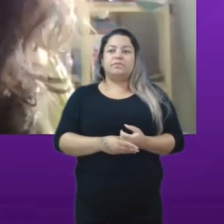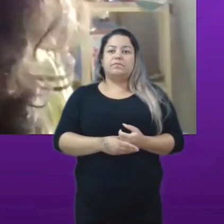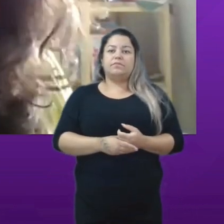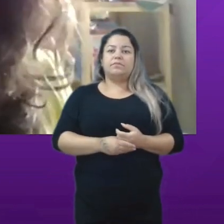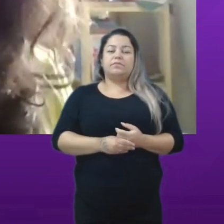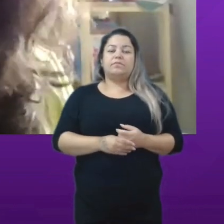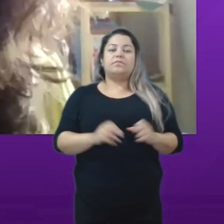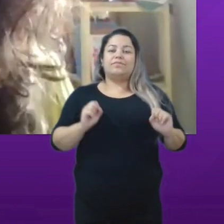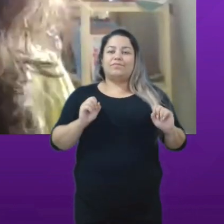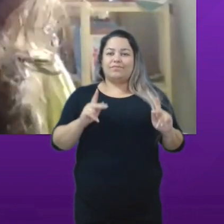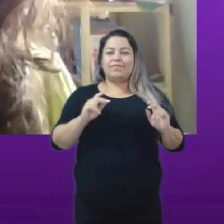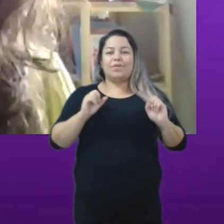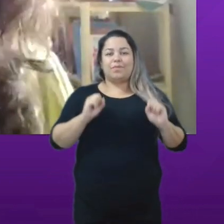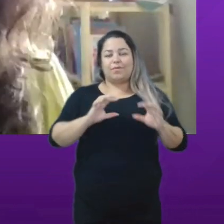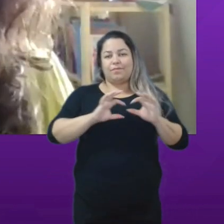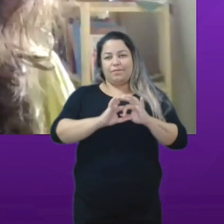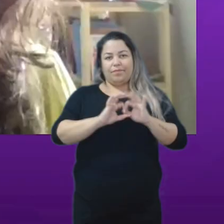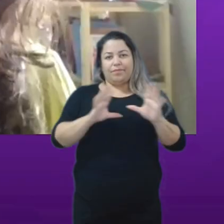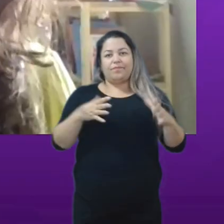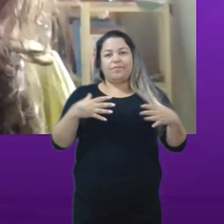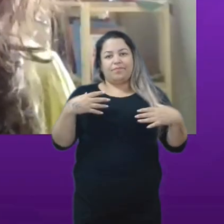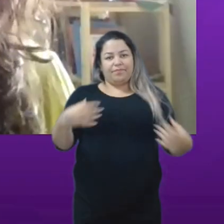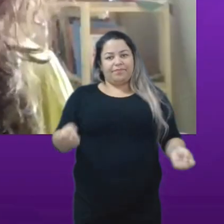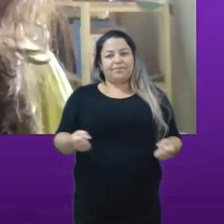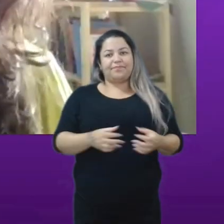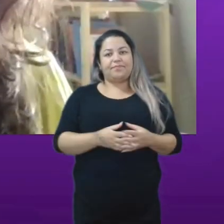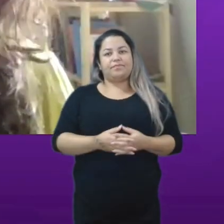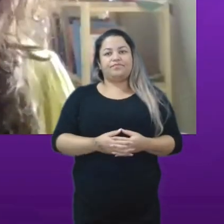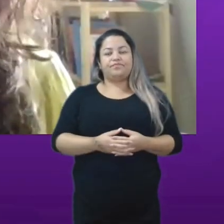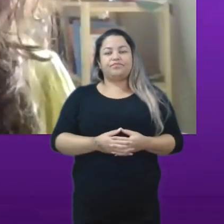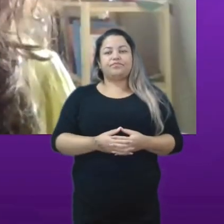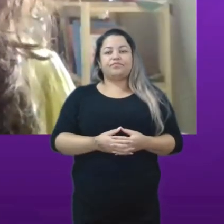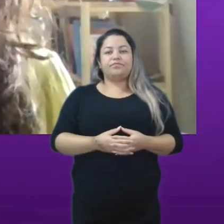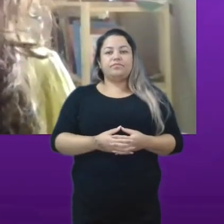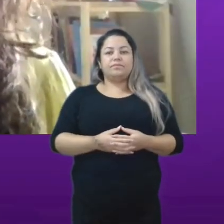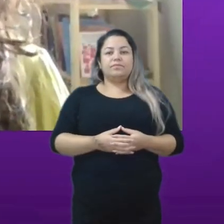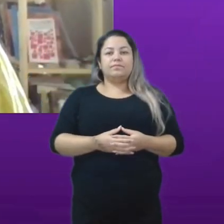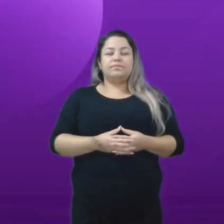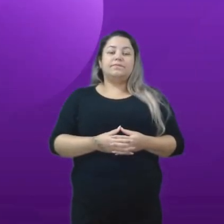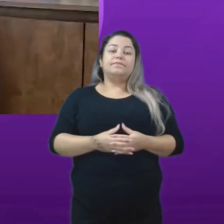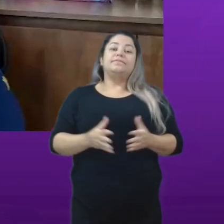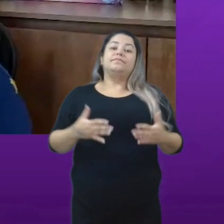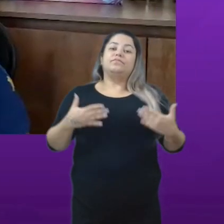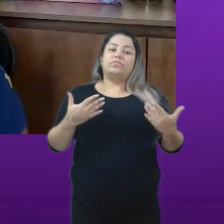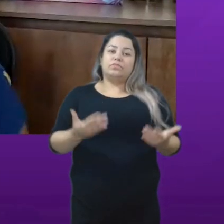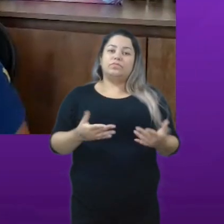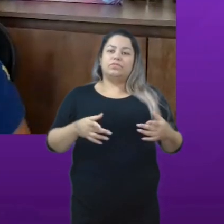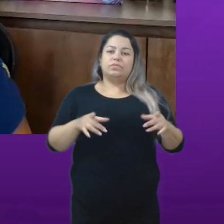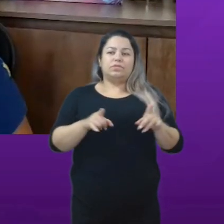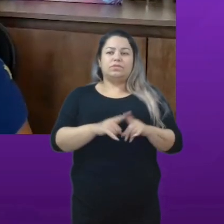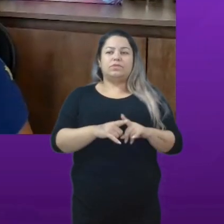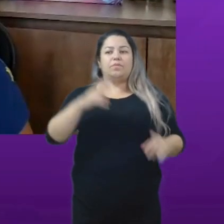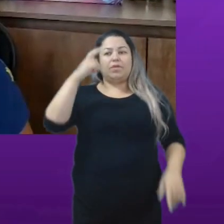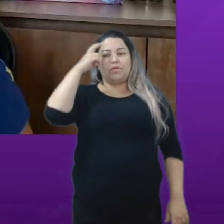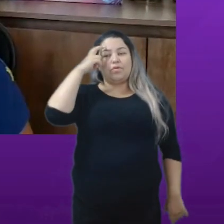Pode. Bora lá. É, Então, feminismo e cultura digital.